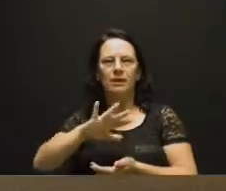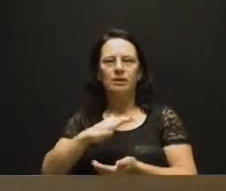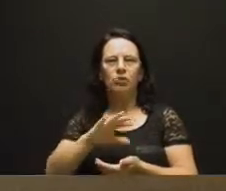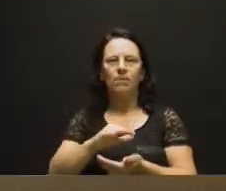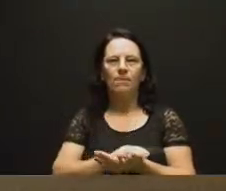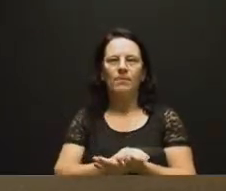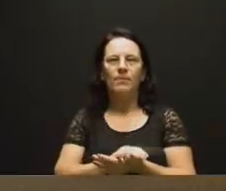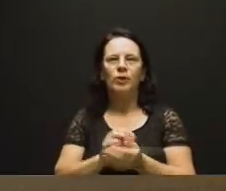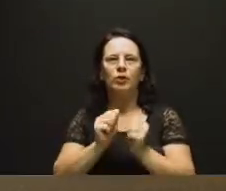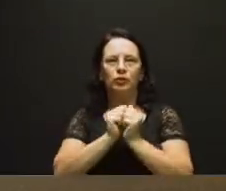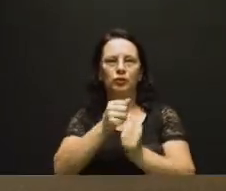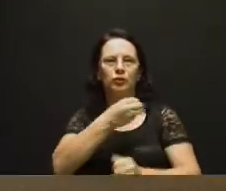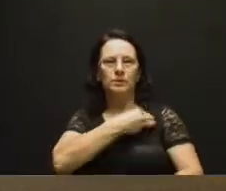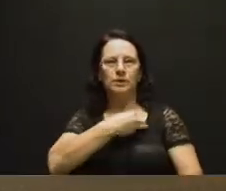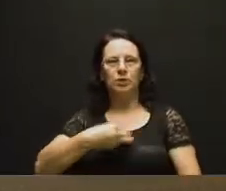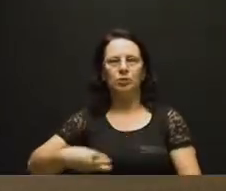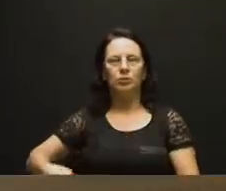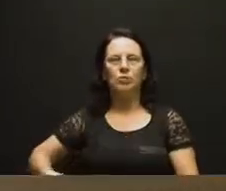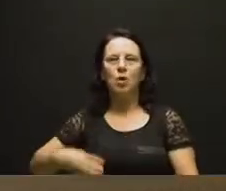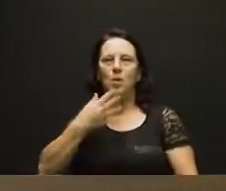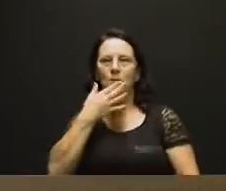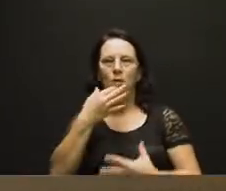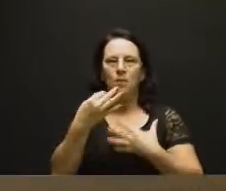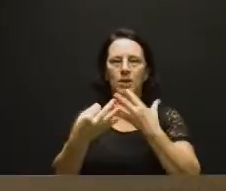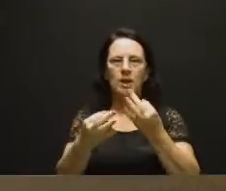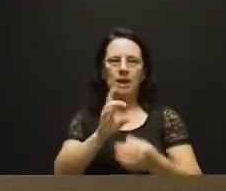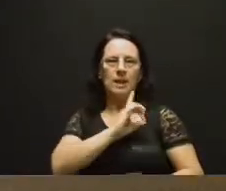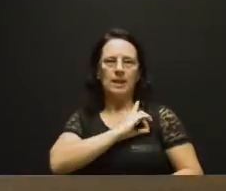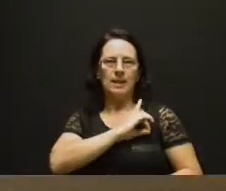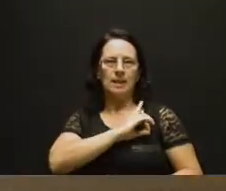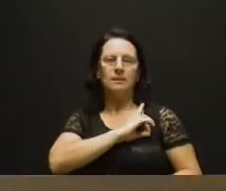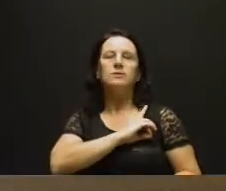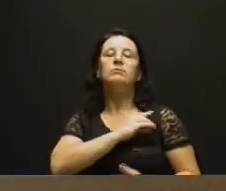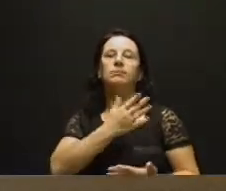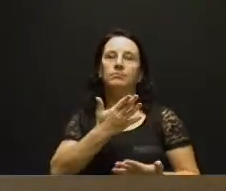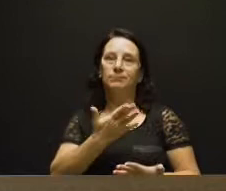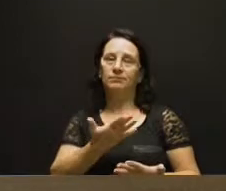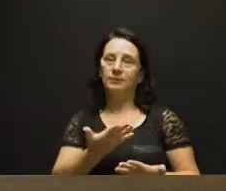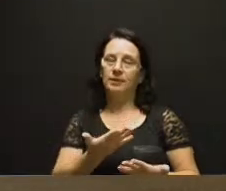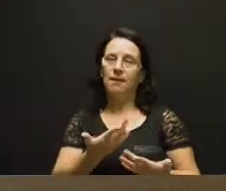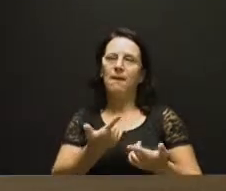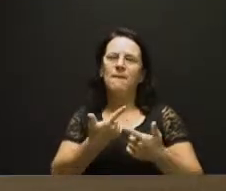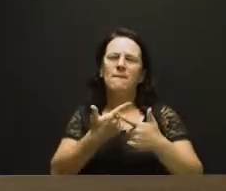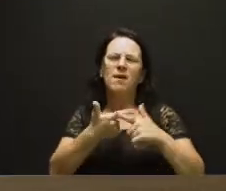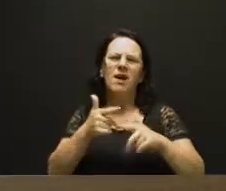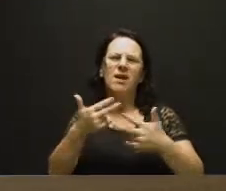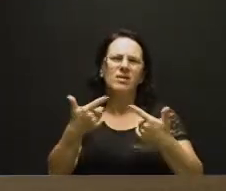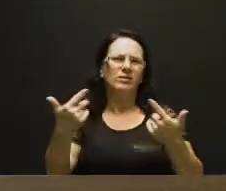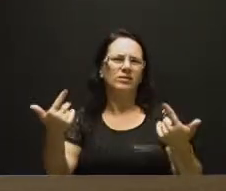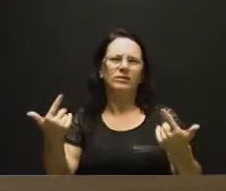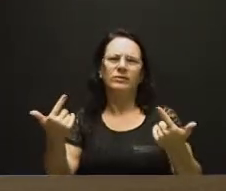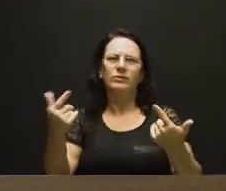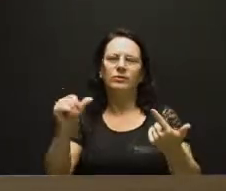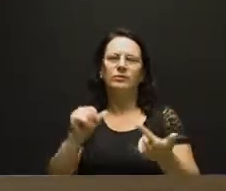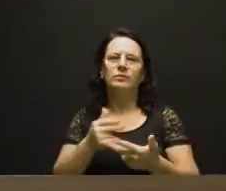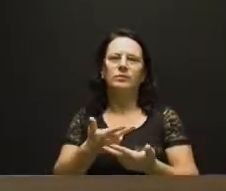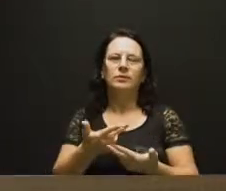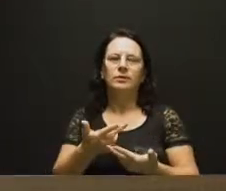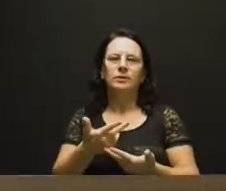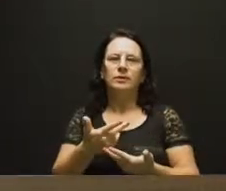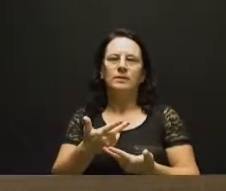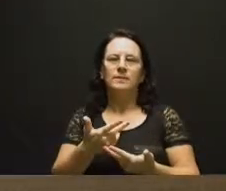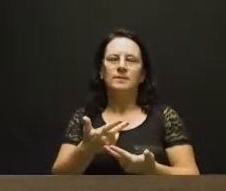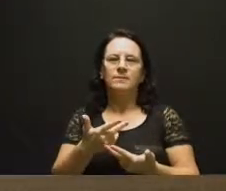com o ministério público eu sugiro a delegacia de polícia tá mas isso em casos muito extremos que eu acho que